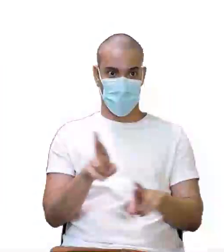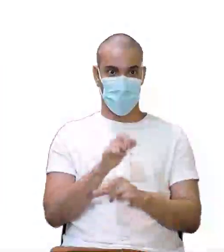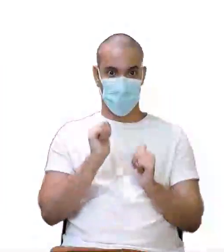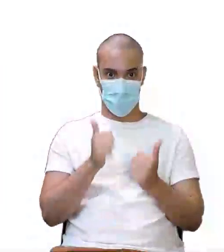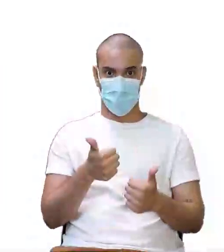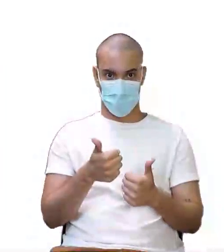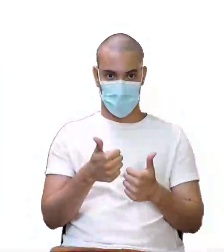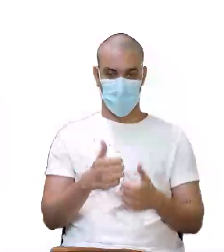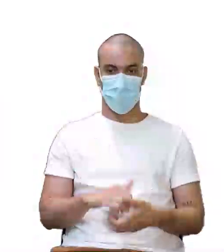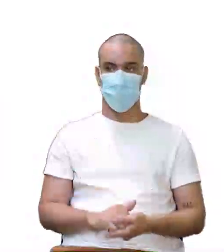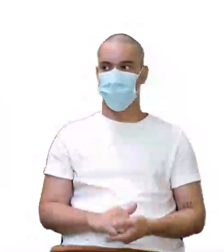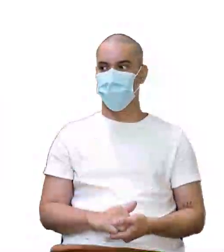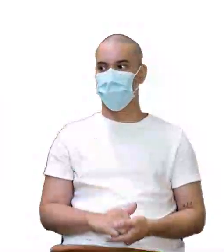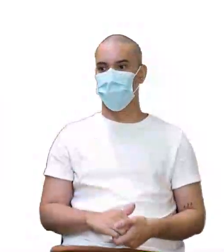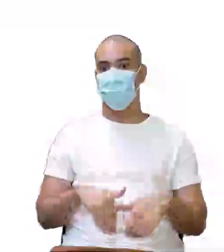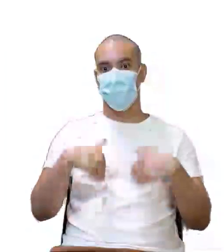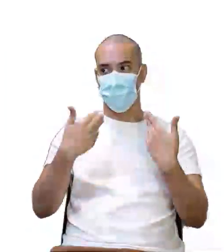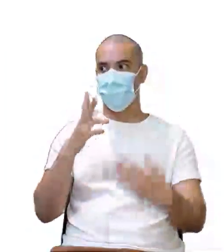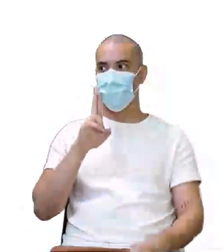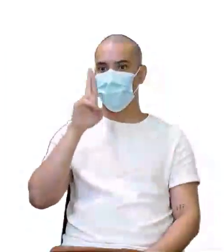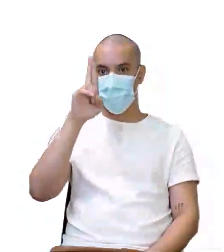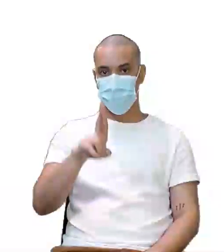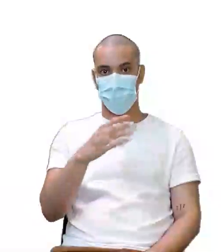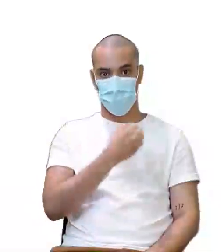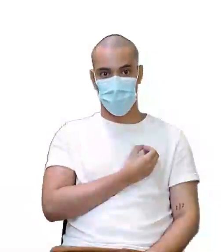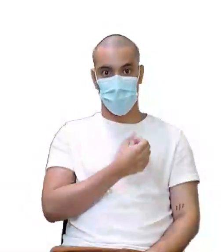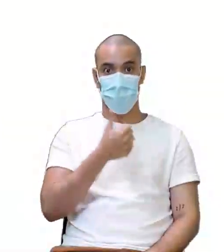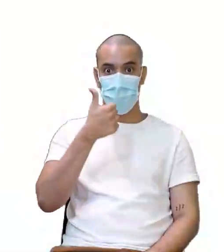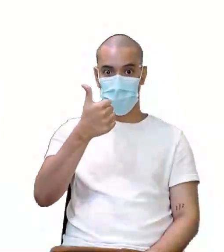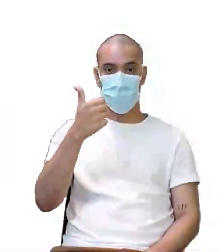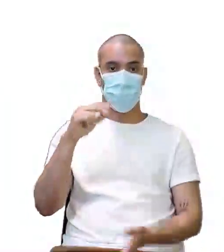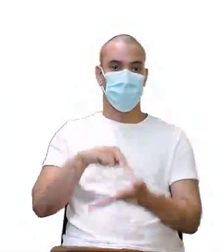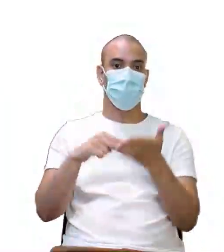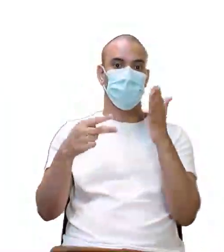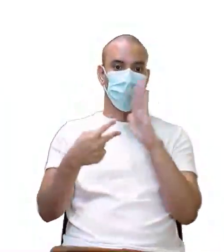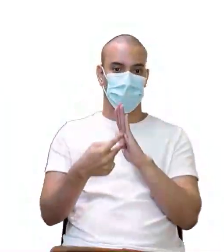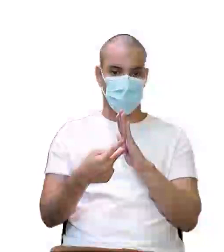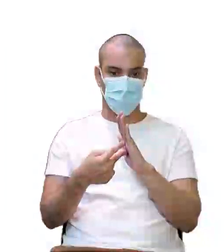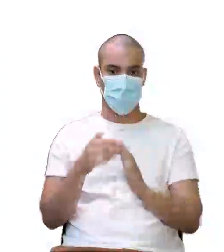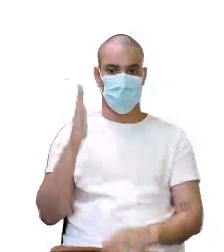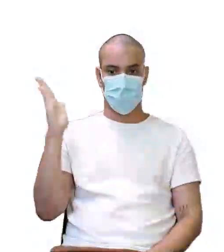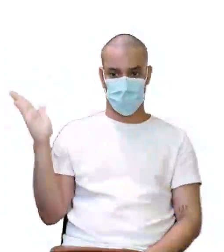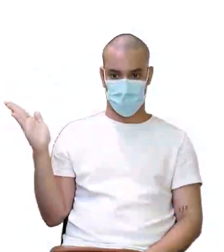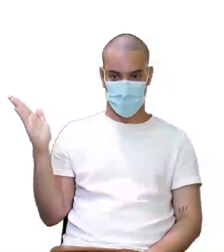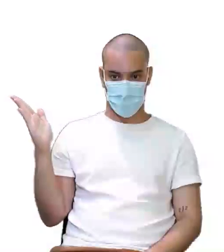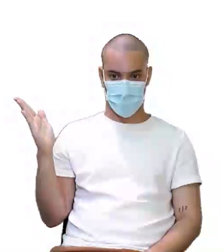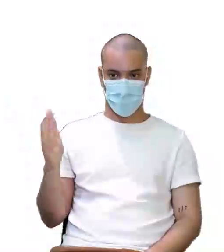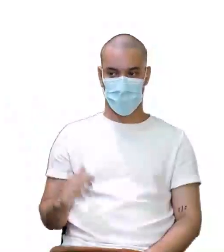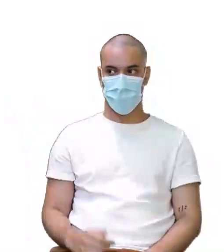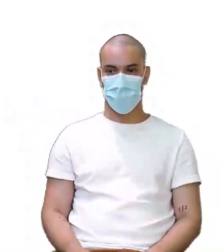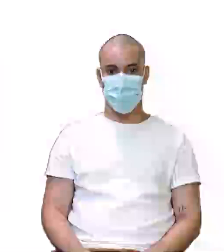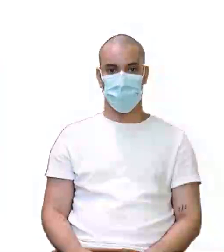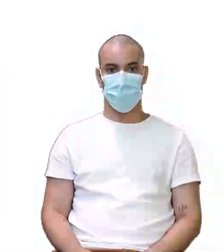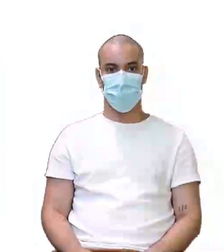tá bom? Então, resposta número 1 é essa daí, beleza?